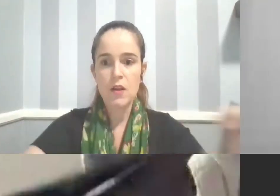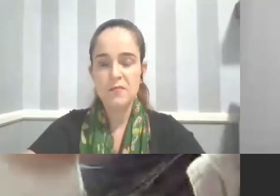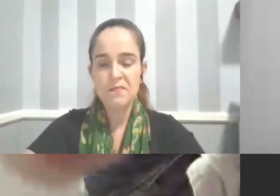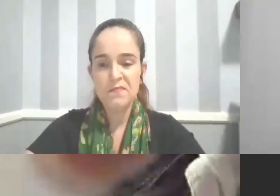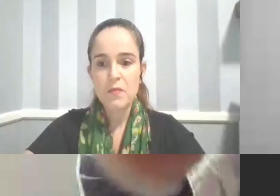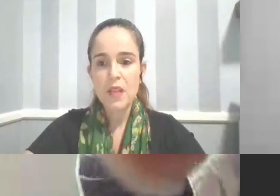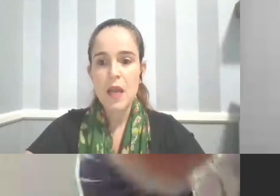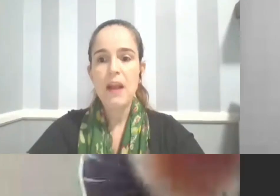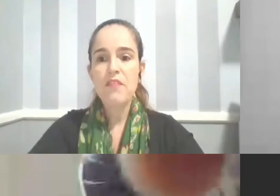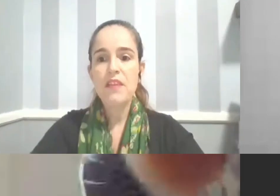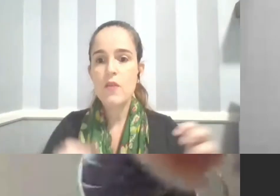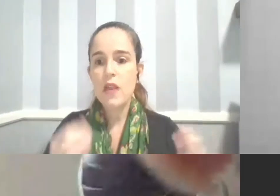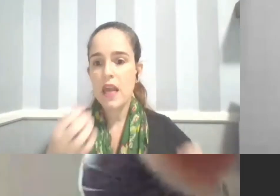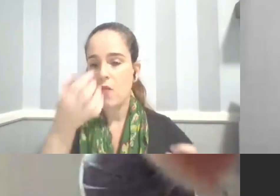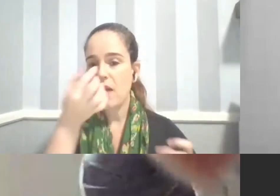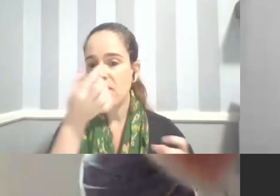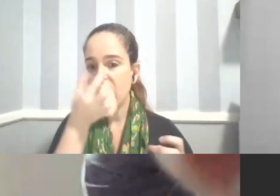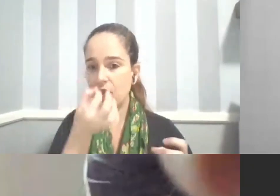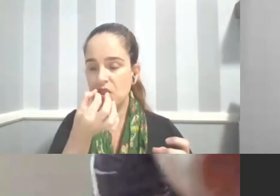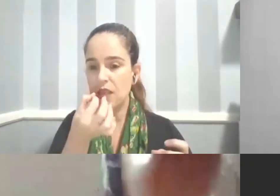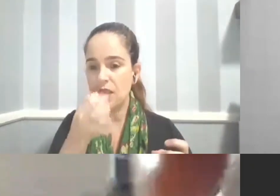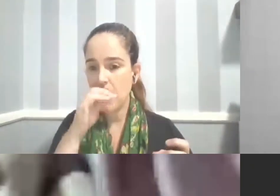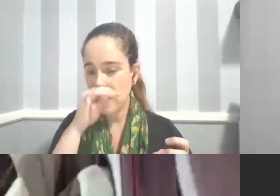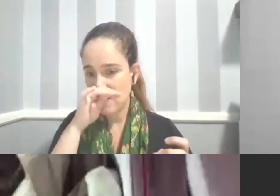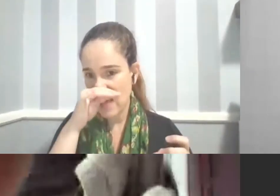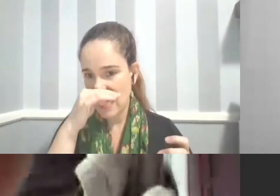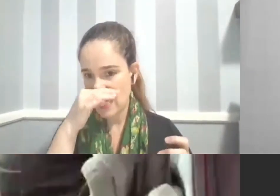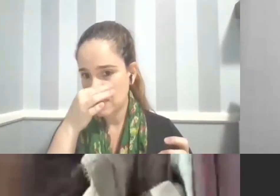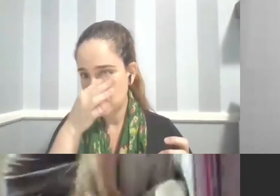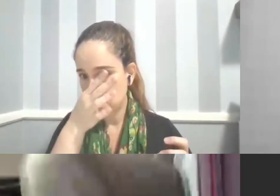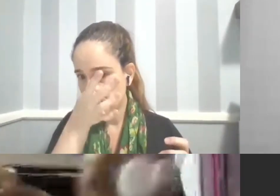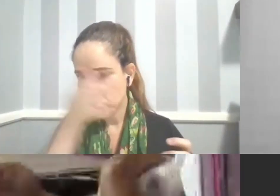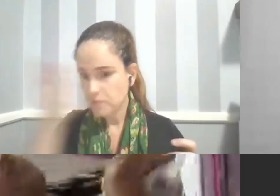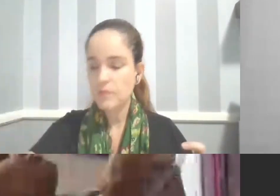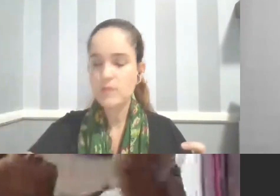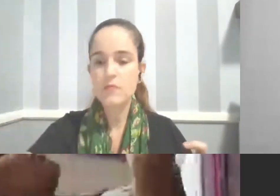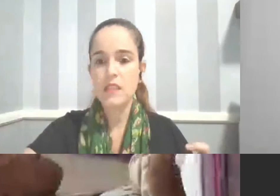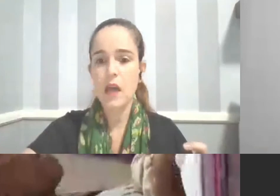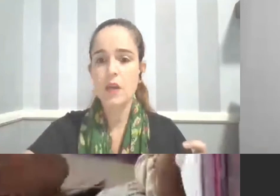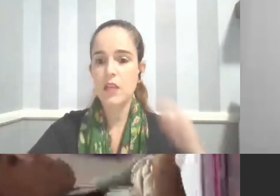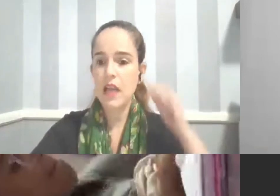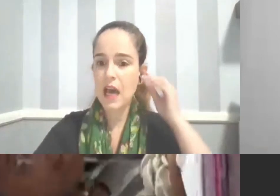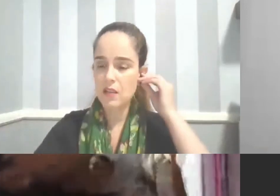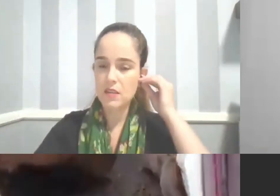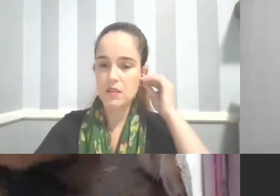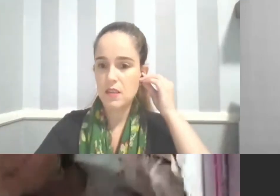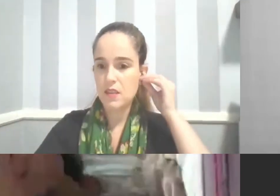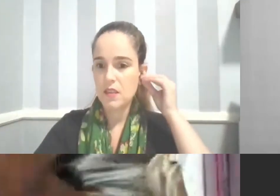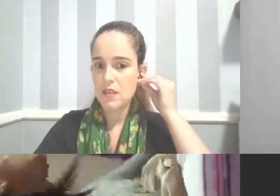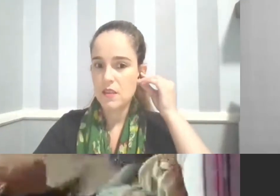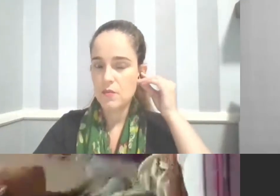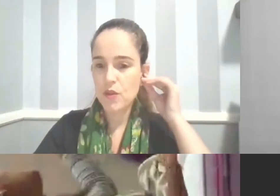vasoconstricção. Para fazer o quê? Uma vasoconstricção periférica. Saulo entrou na